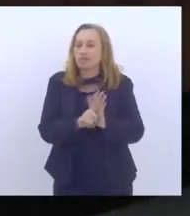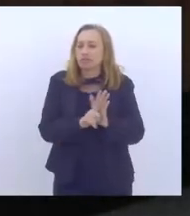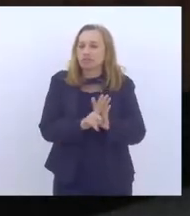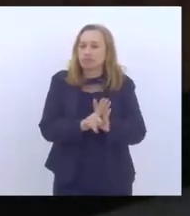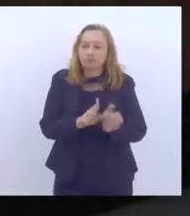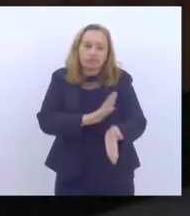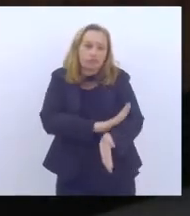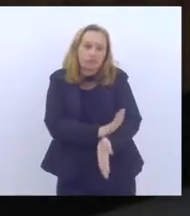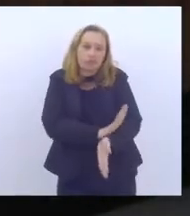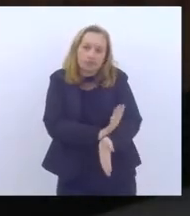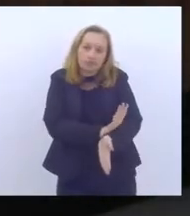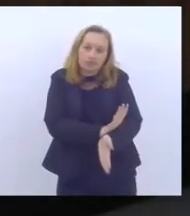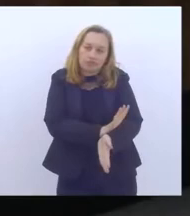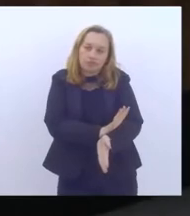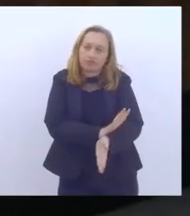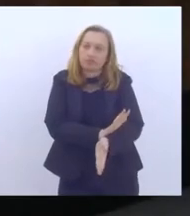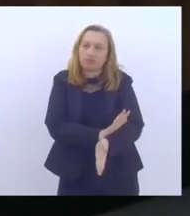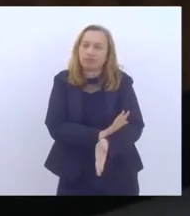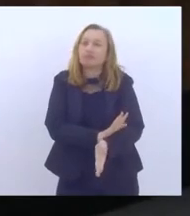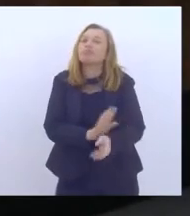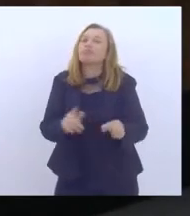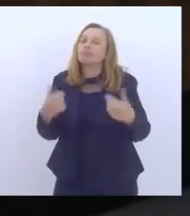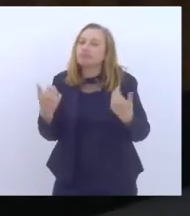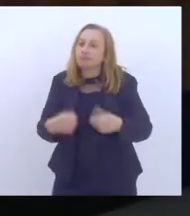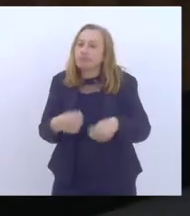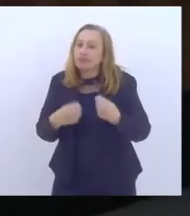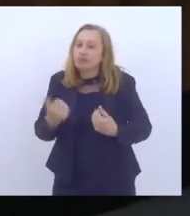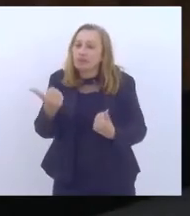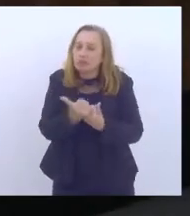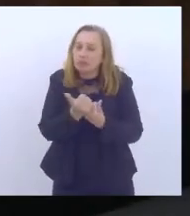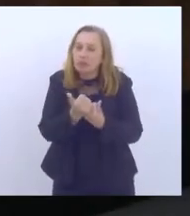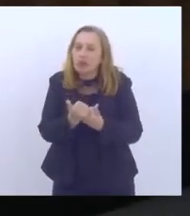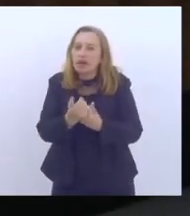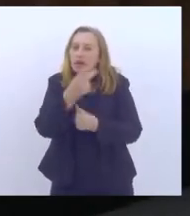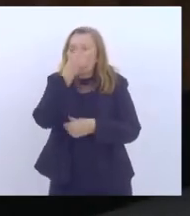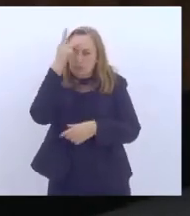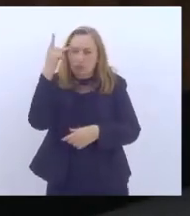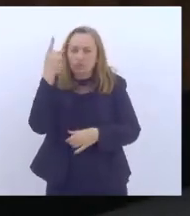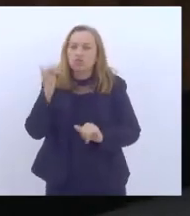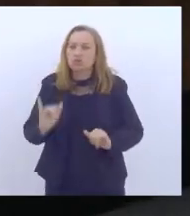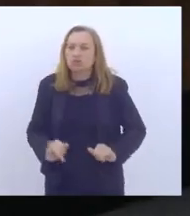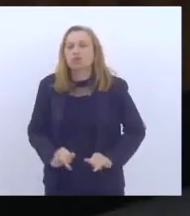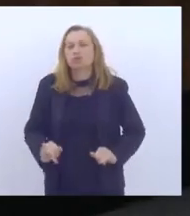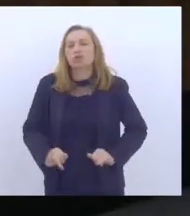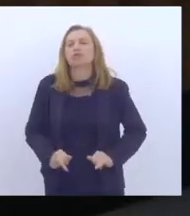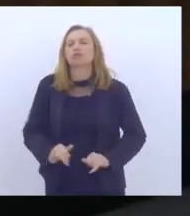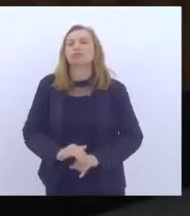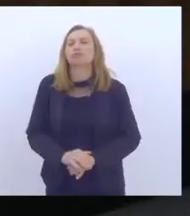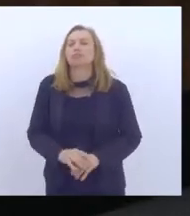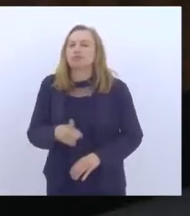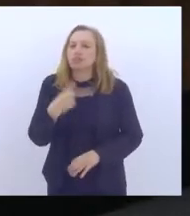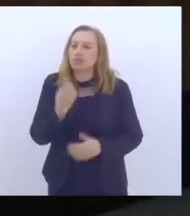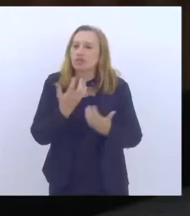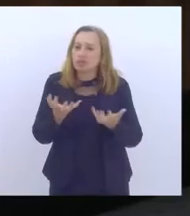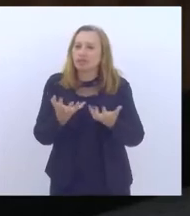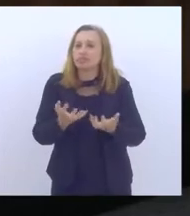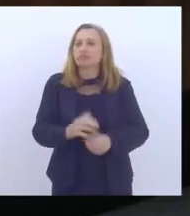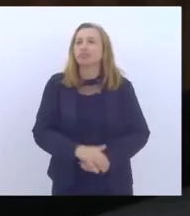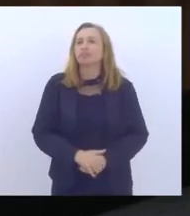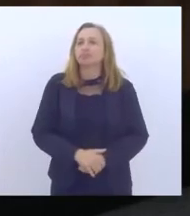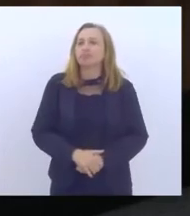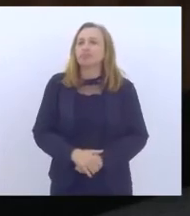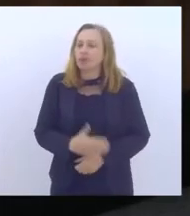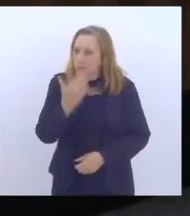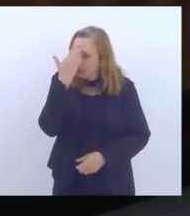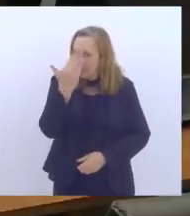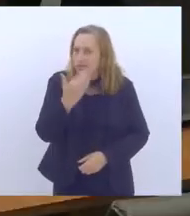fascistas de homofóbicos tem que apoiar as vítimas apoiar vídeo é o que nós pretendemos